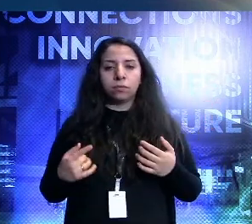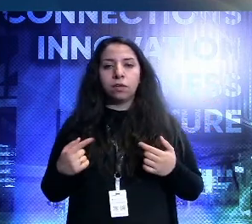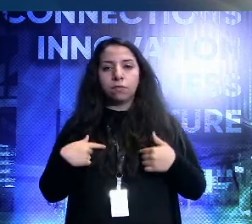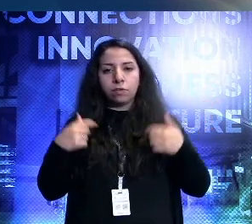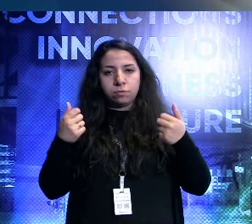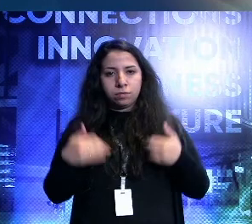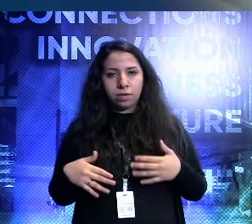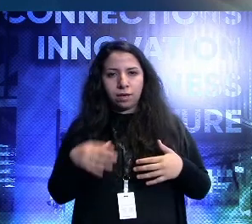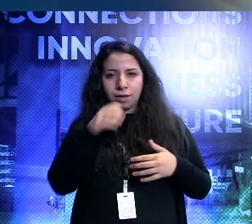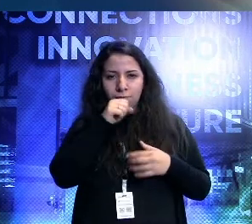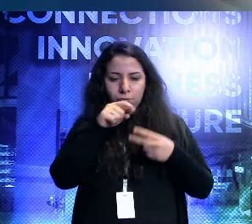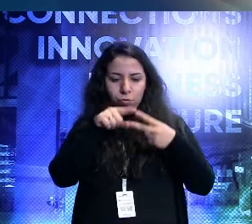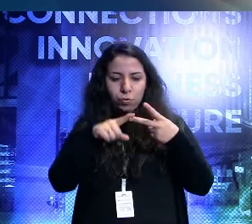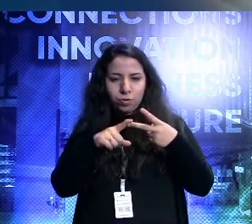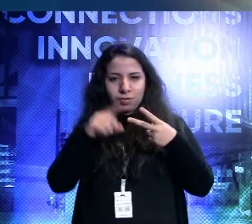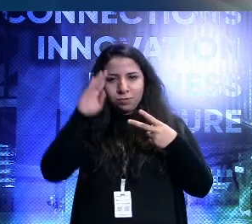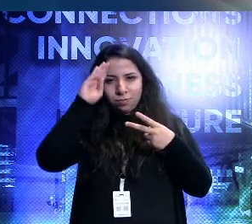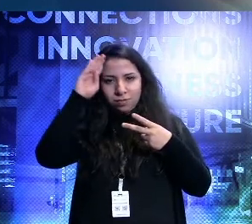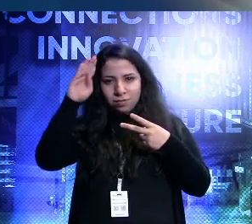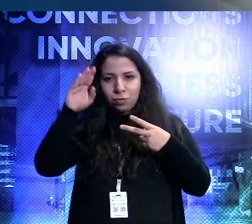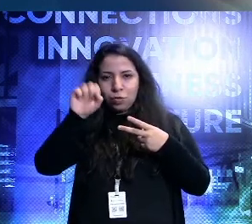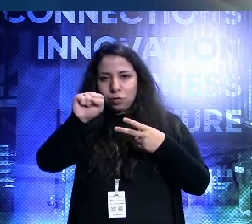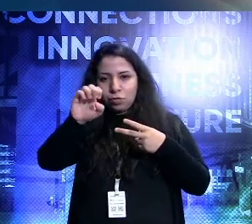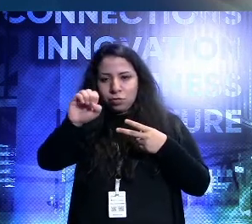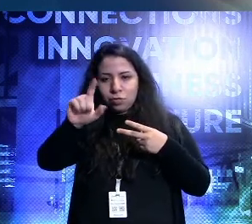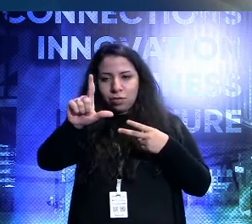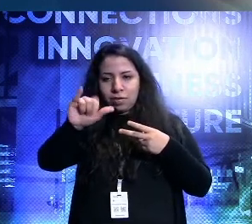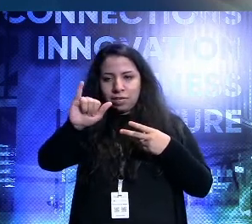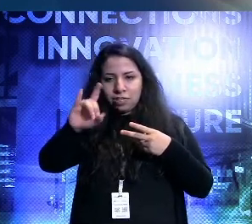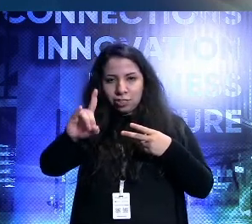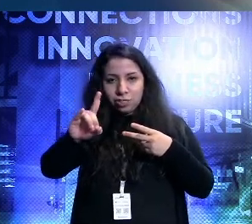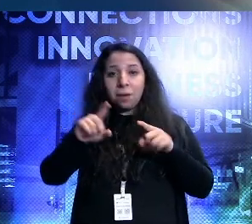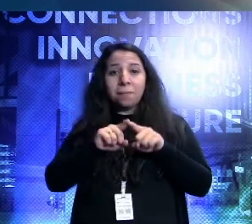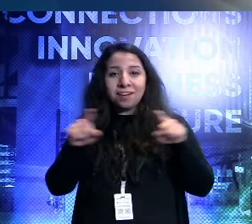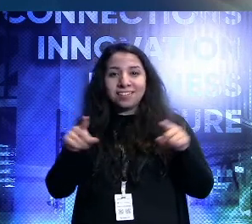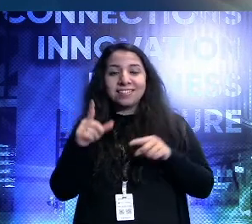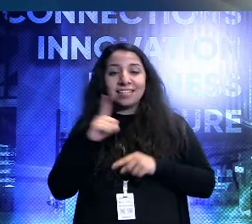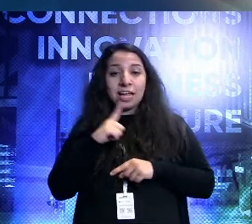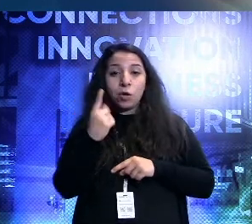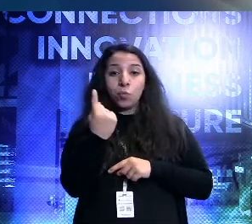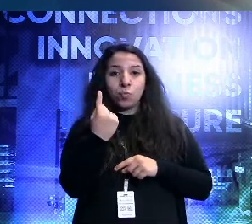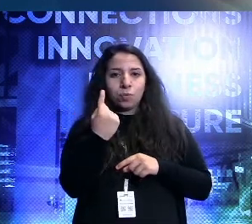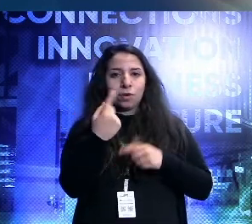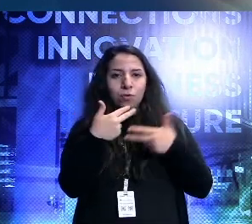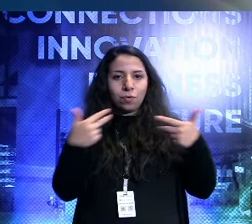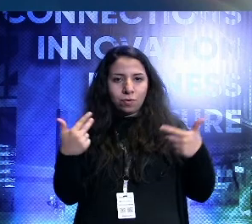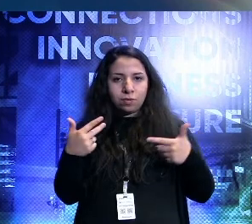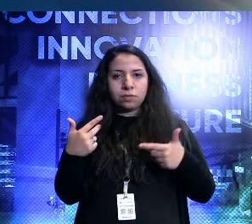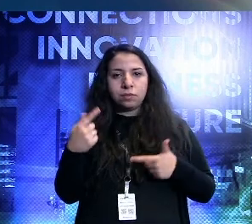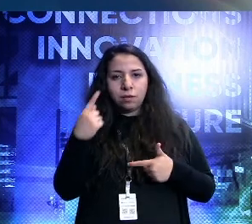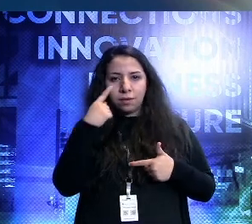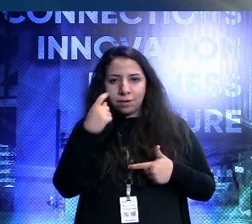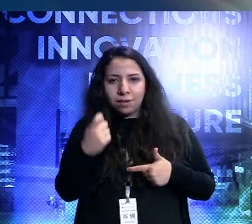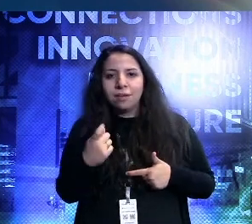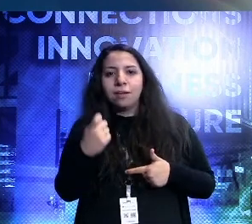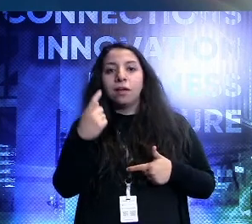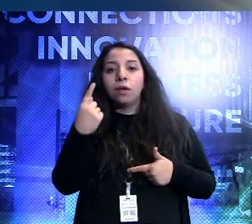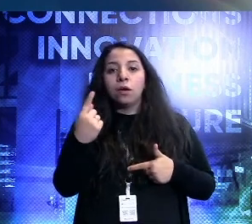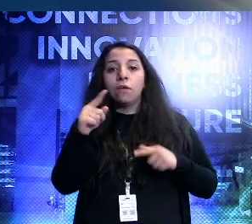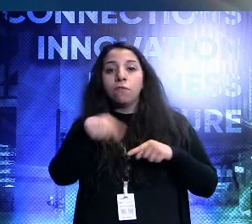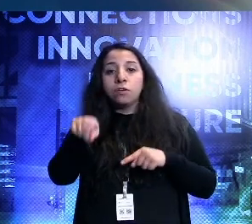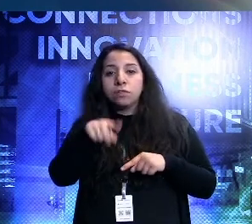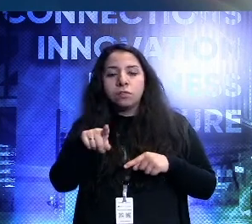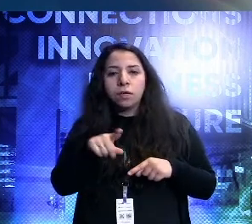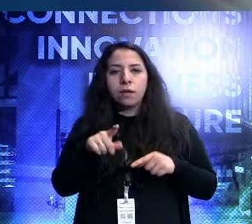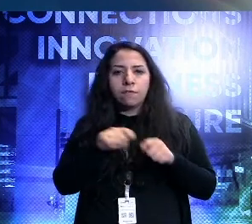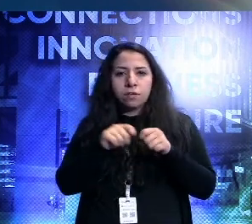bônus aí que a gente, quando está fazendo isso aí, e a gente está usando strategy, a gente está usando muitas vezes sem